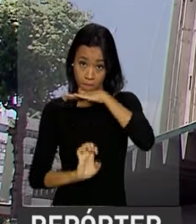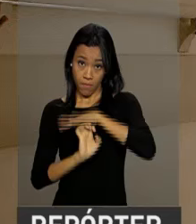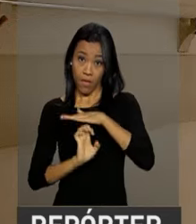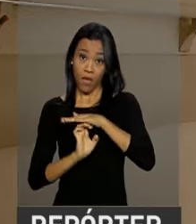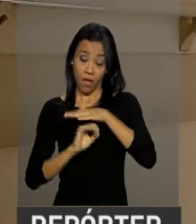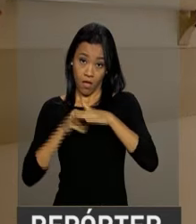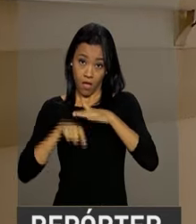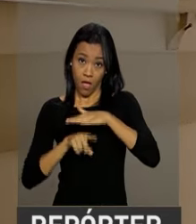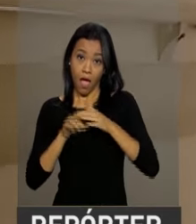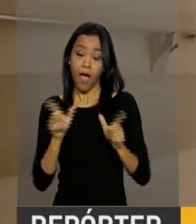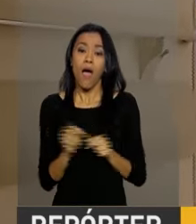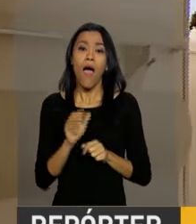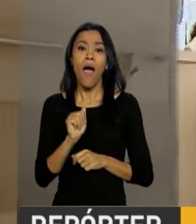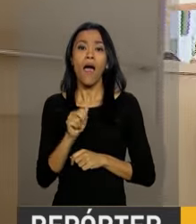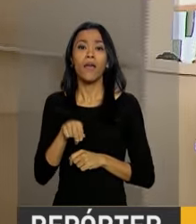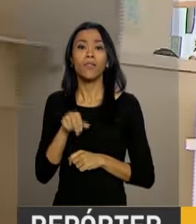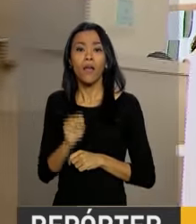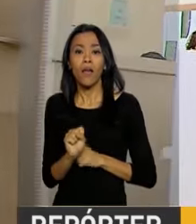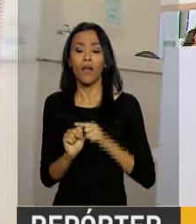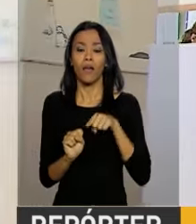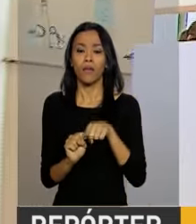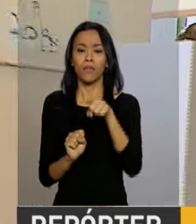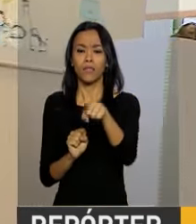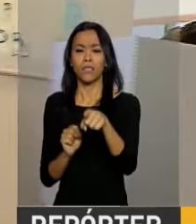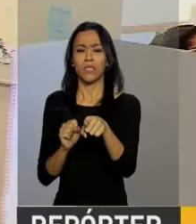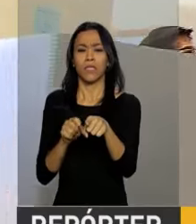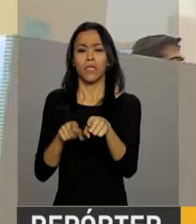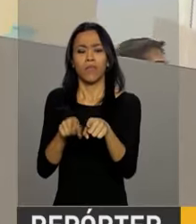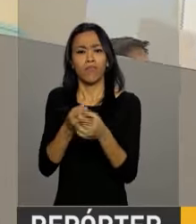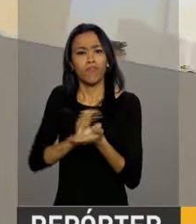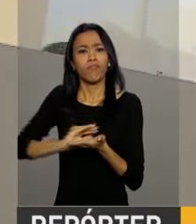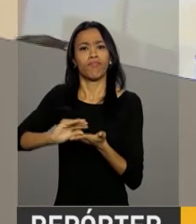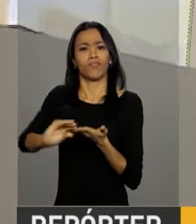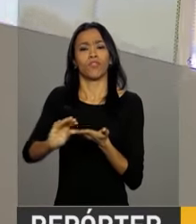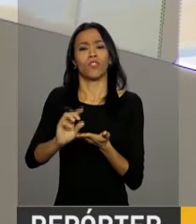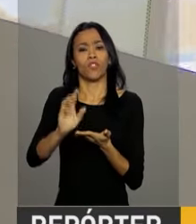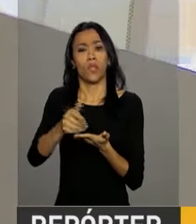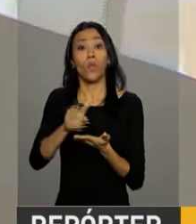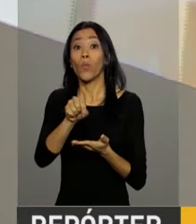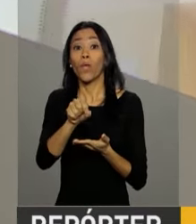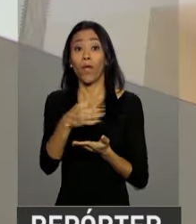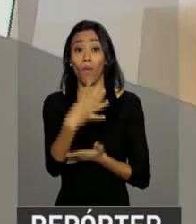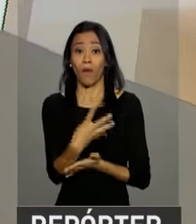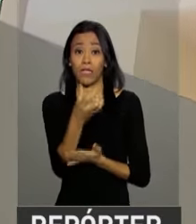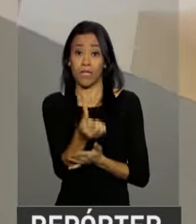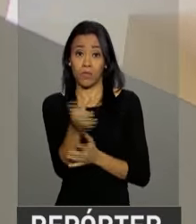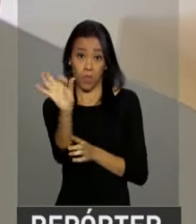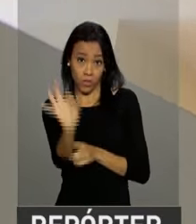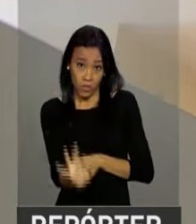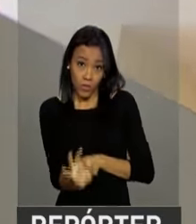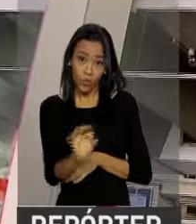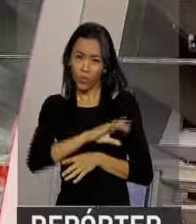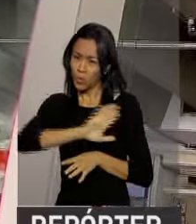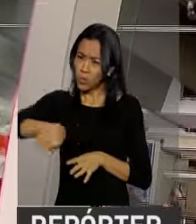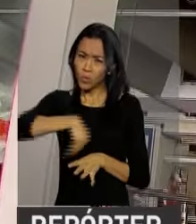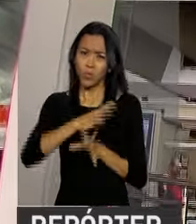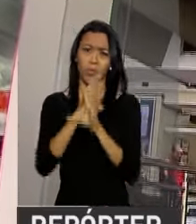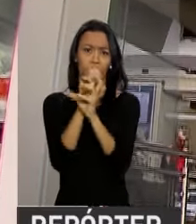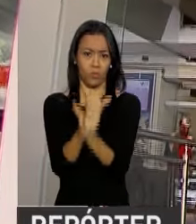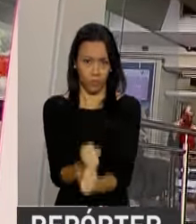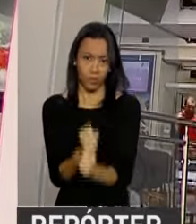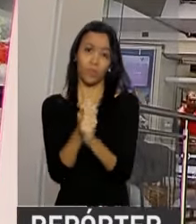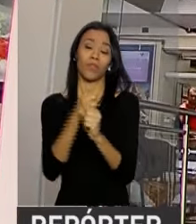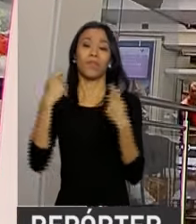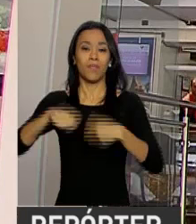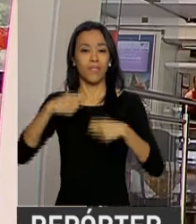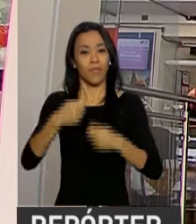Saúde cerca de 1 bilhão e 200 milhões de reais, o que corresponde a 46% do total de atendimentos que deveriam